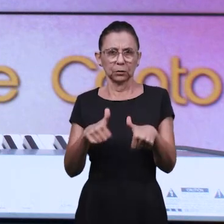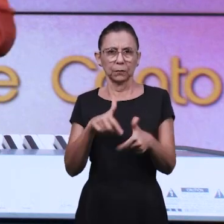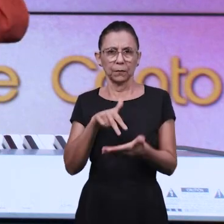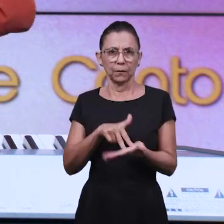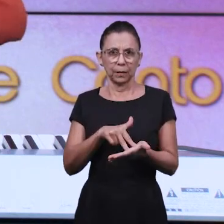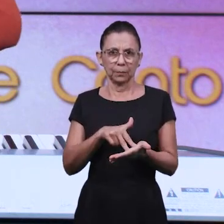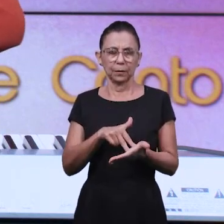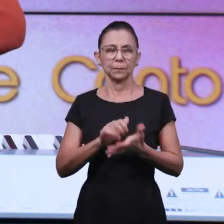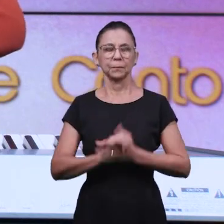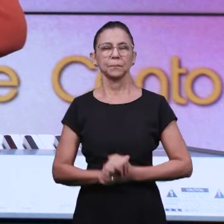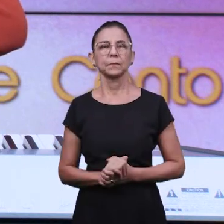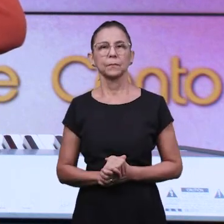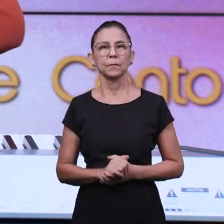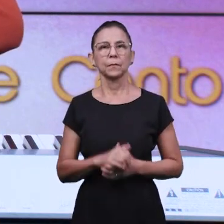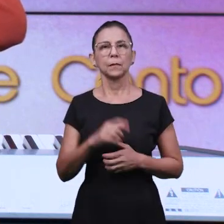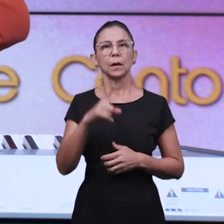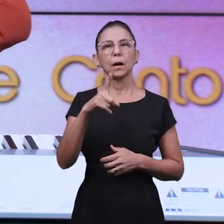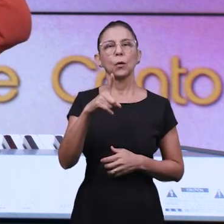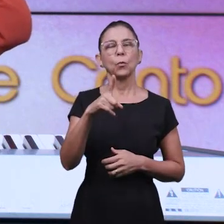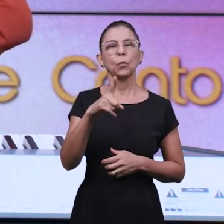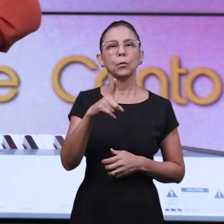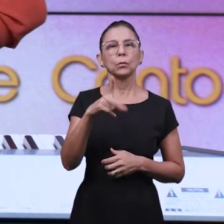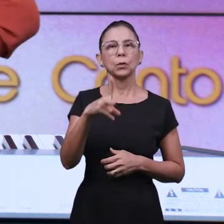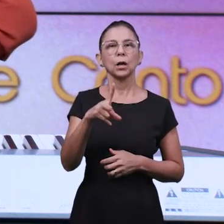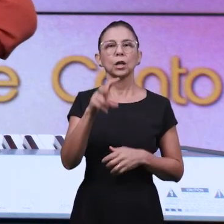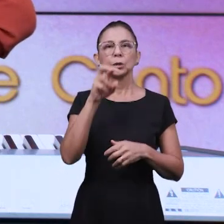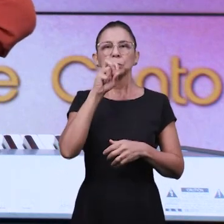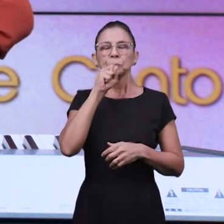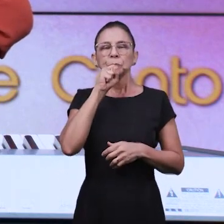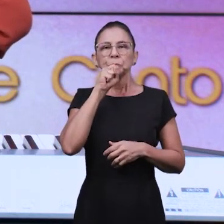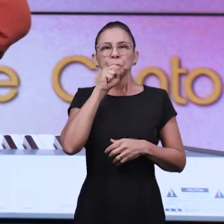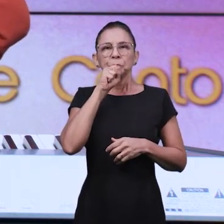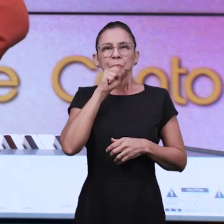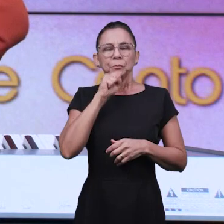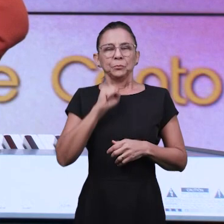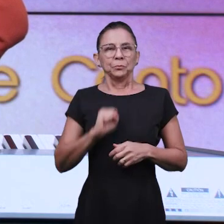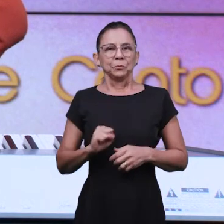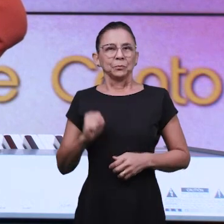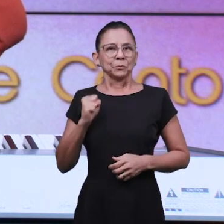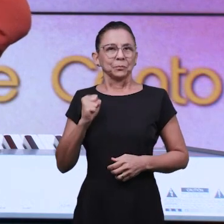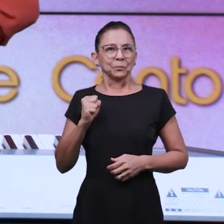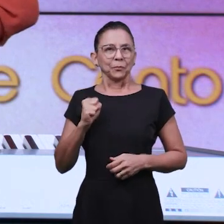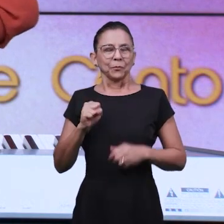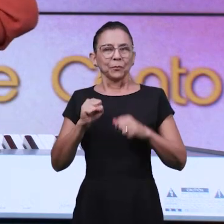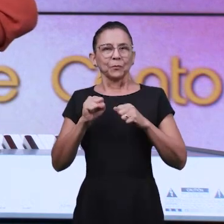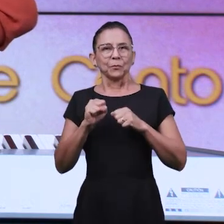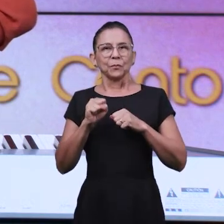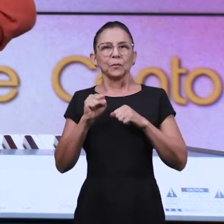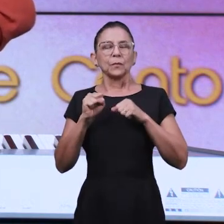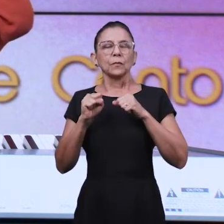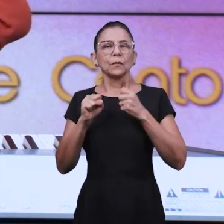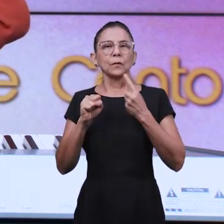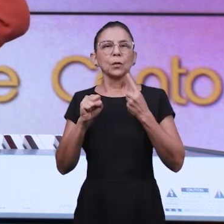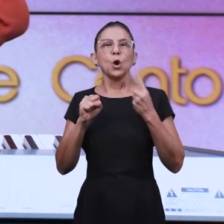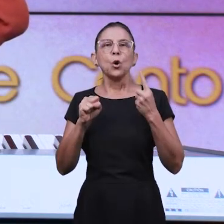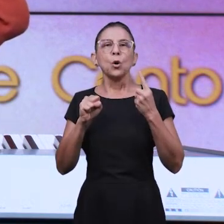tempo maior. Inspirou 1, 2, segurou, solta